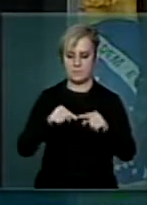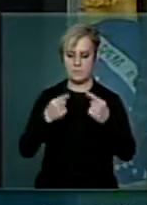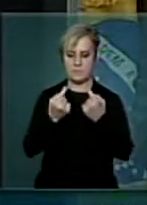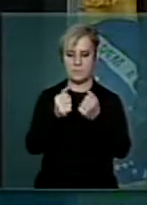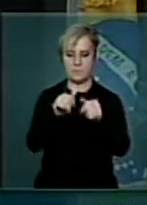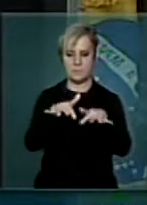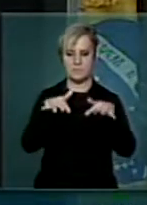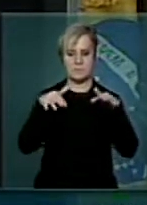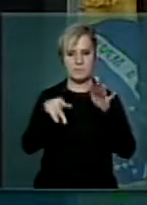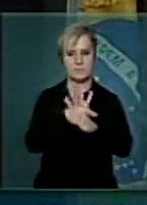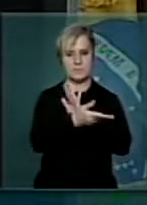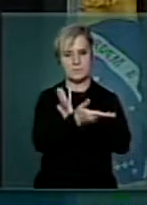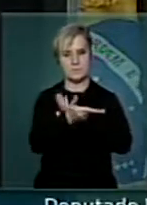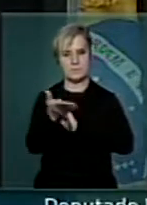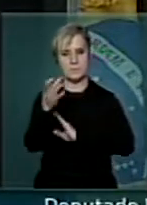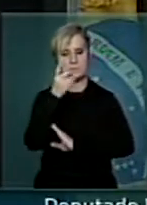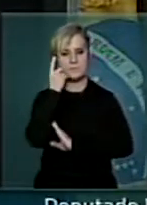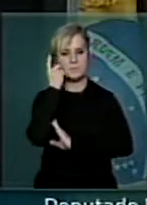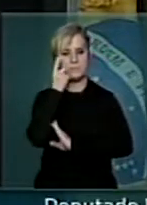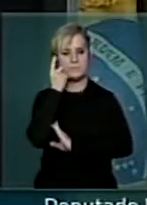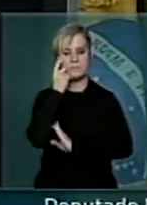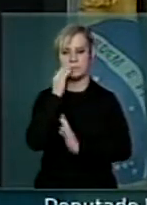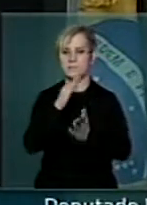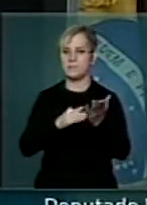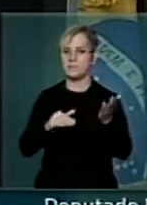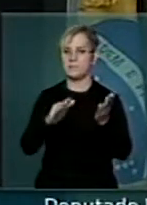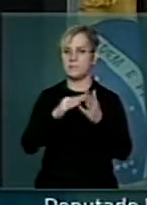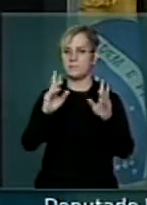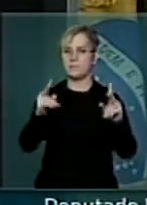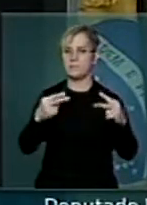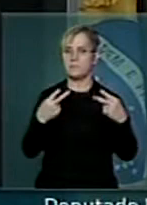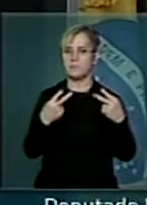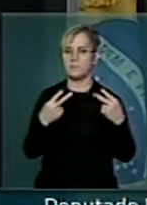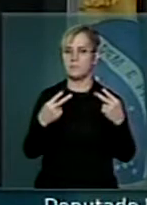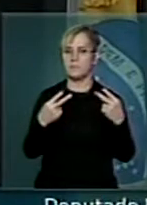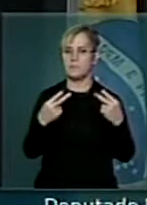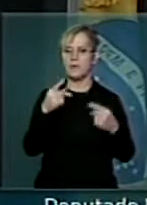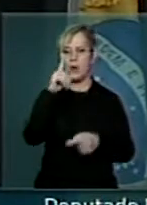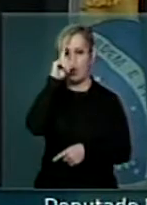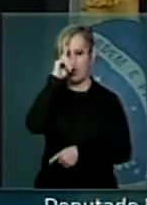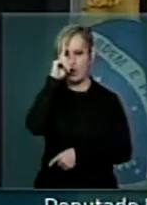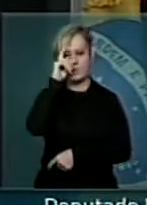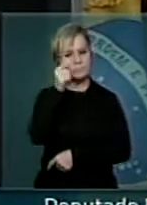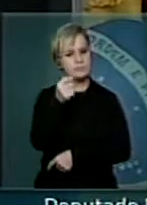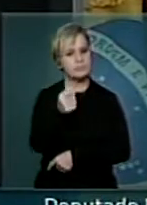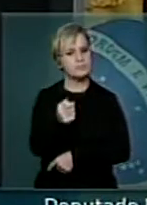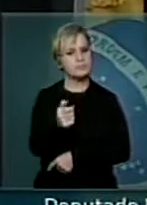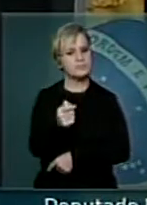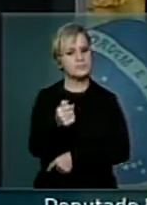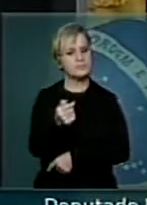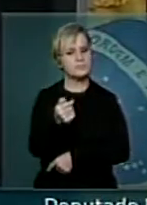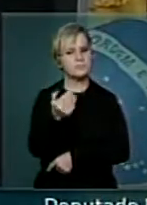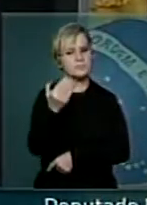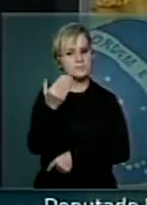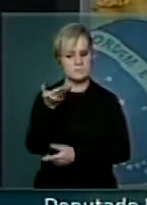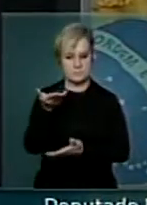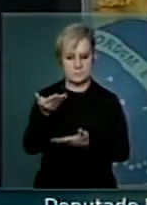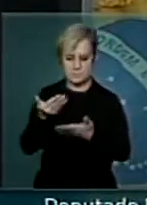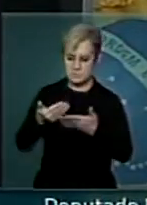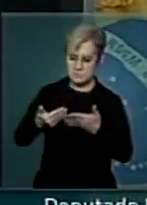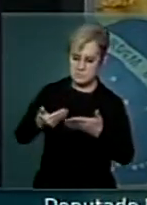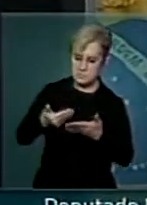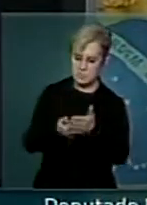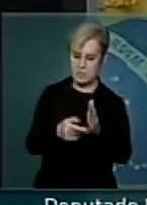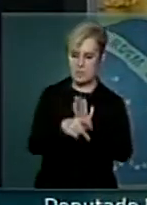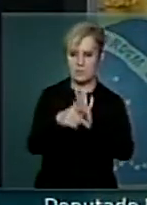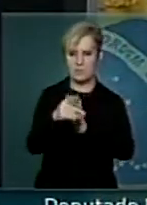senhoras deputadas, senhores deputados, apenas poucos dias do dia